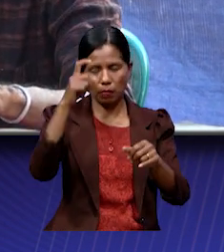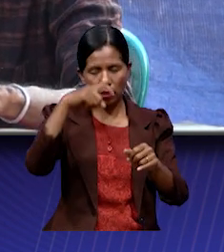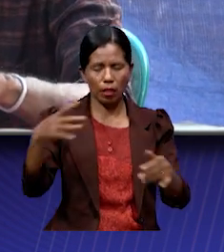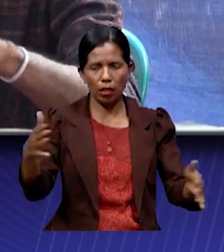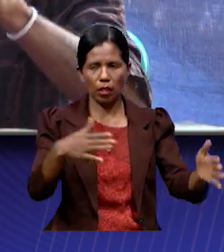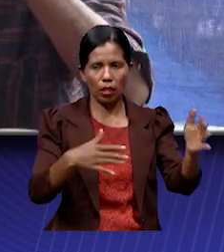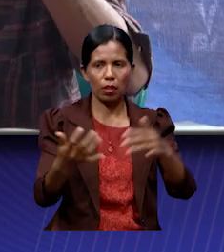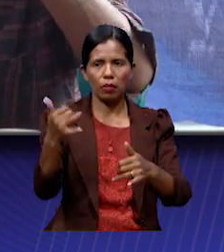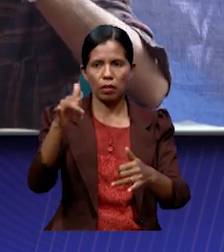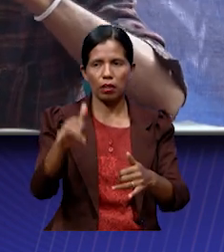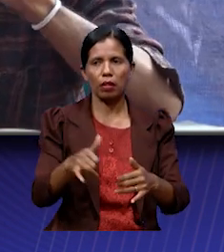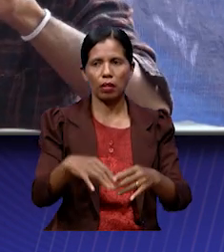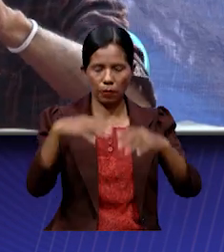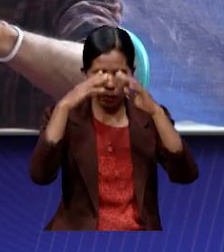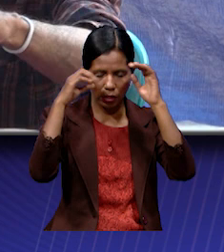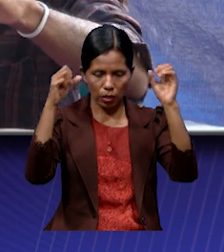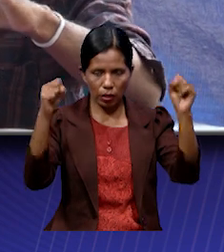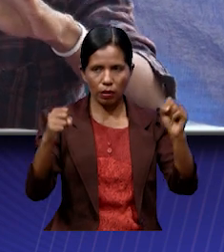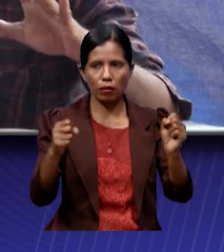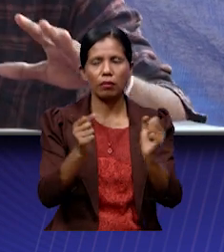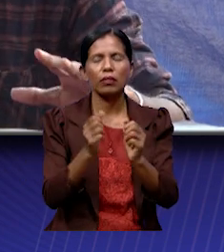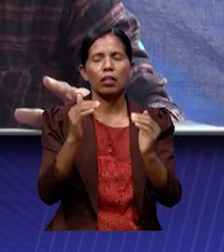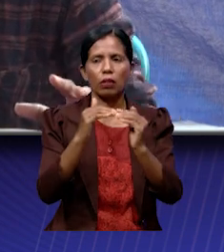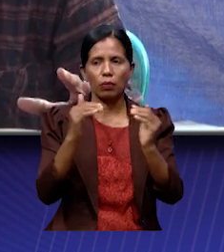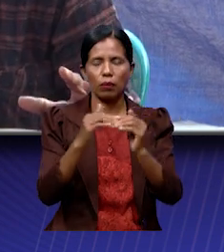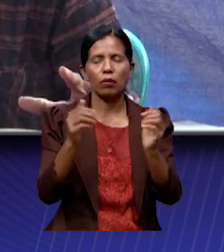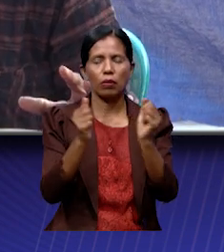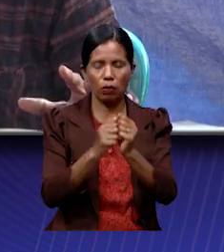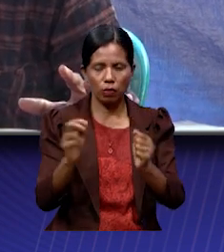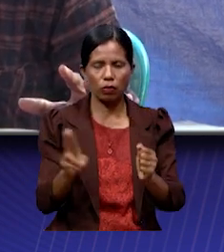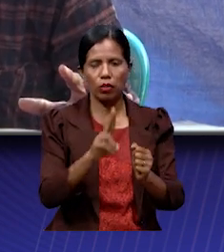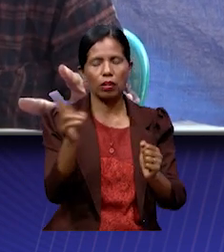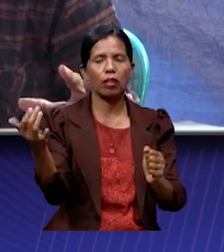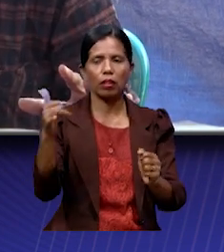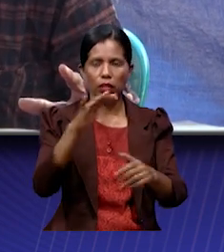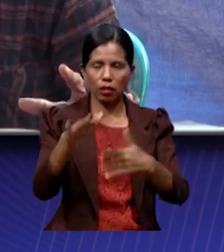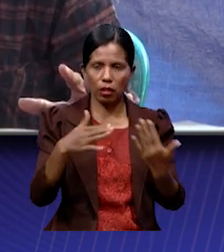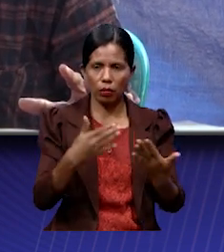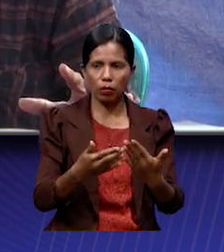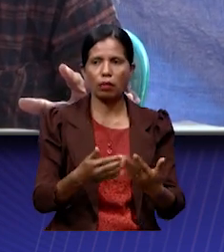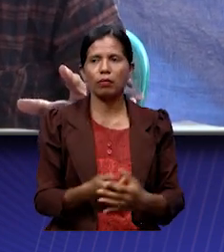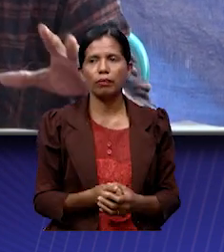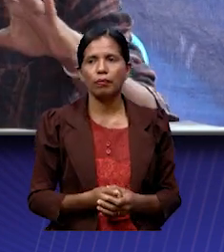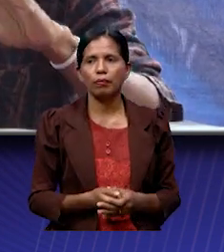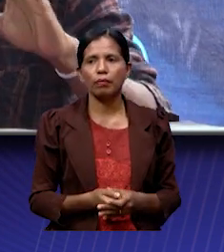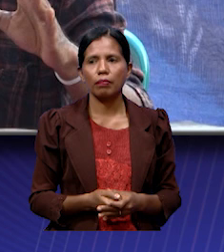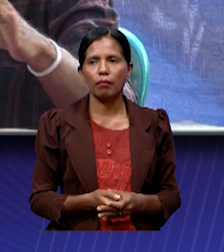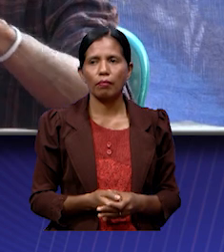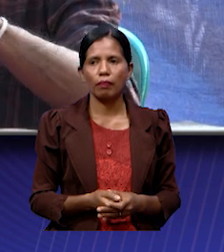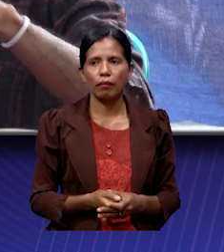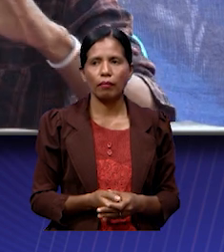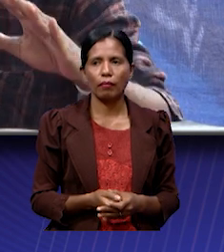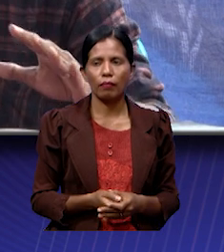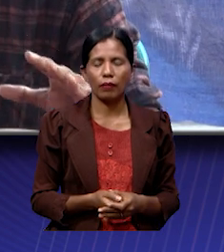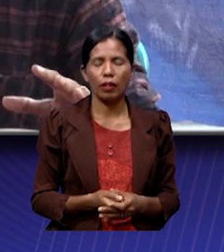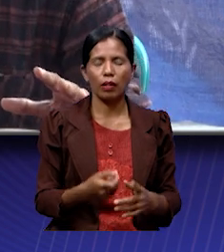sira, presidente da república tem hal diálogo bebê com a universidade sira. Nela, liu-se palestras,